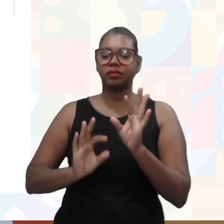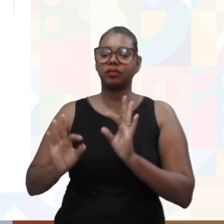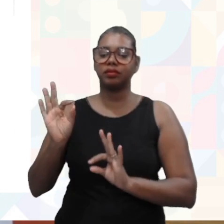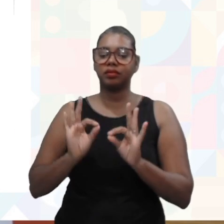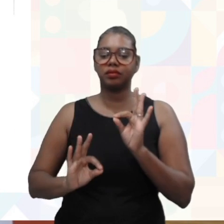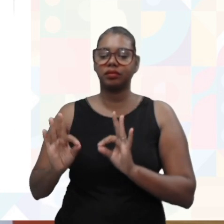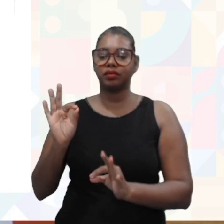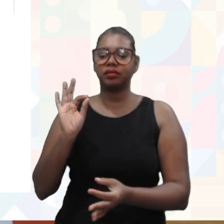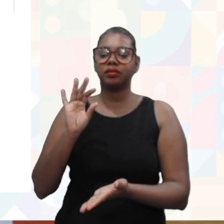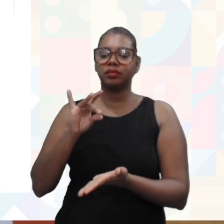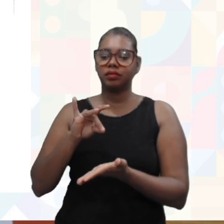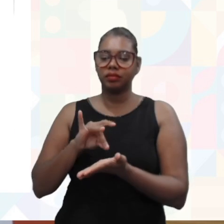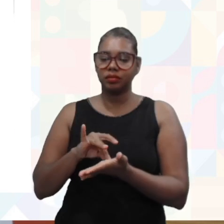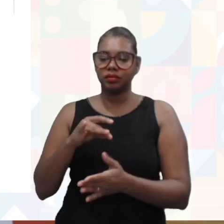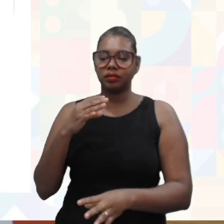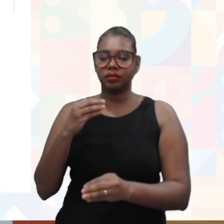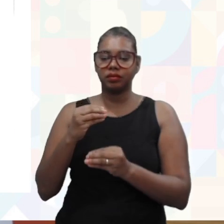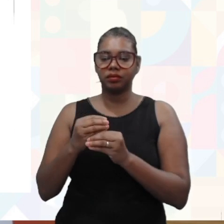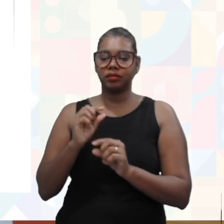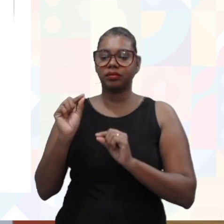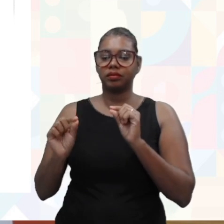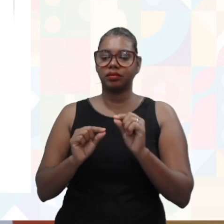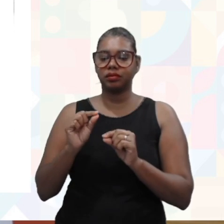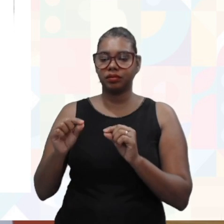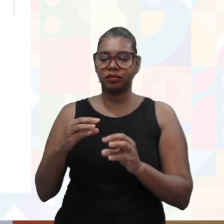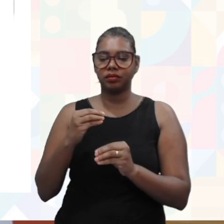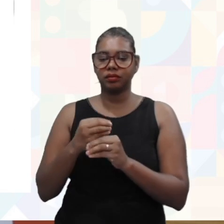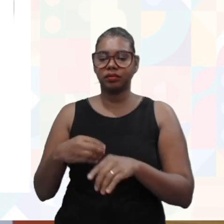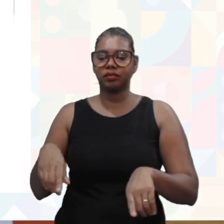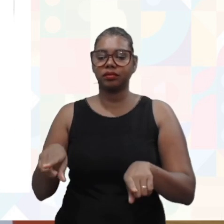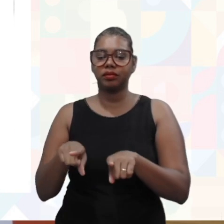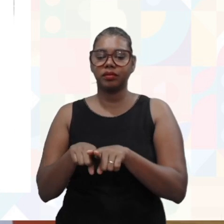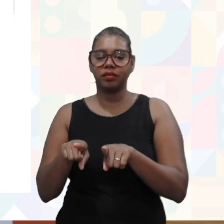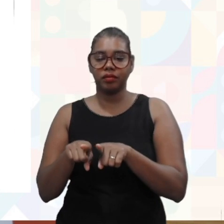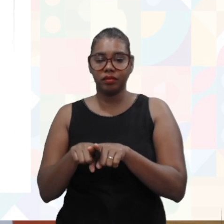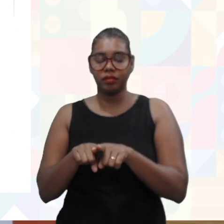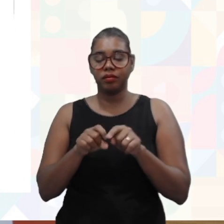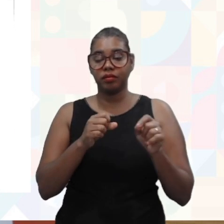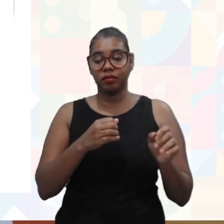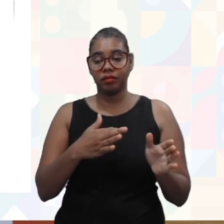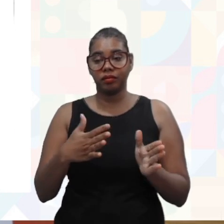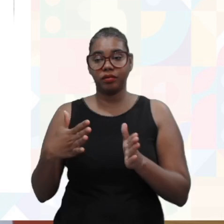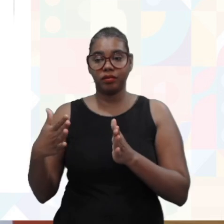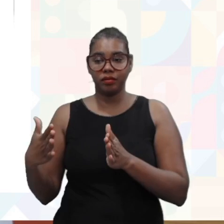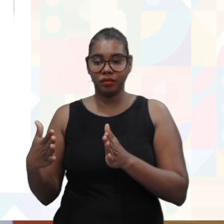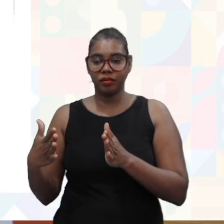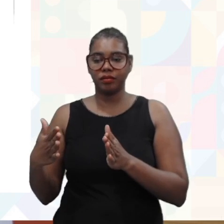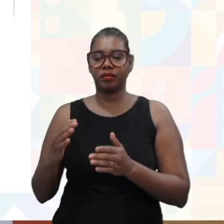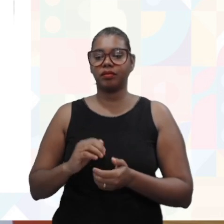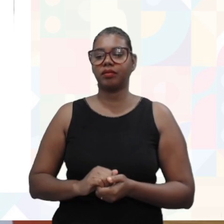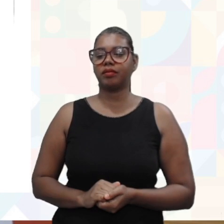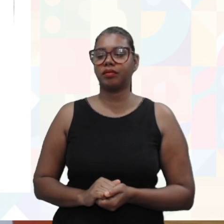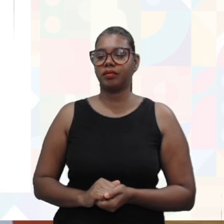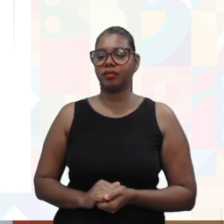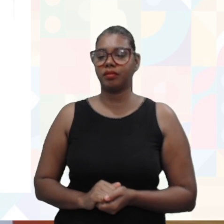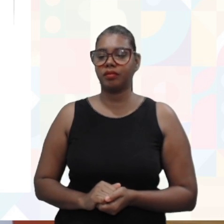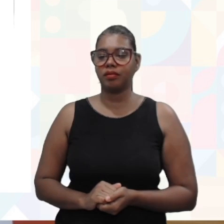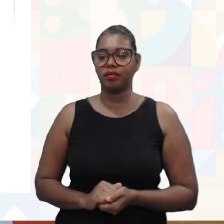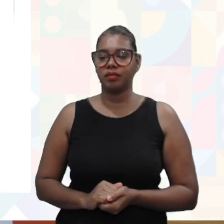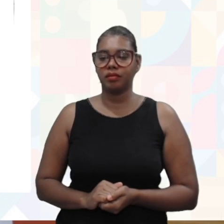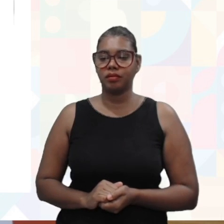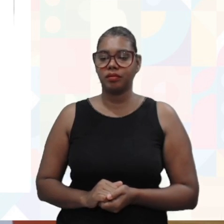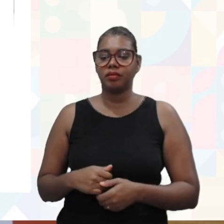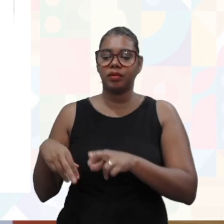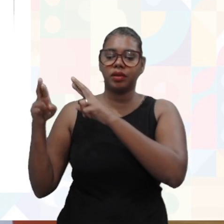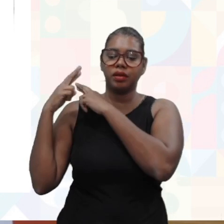organizacional e isso vai implicar nas relações também e nesse campo de indivíduos que